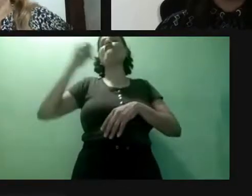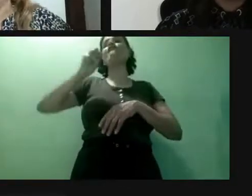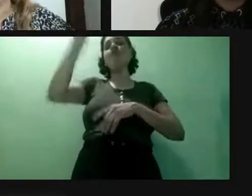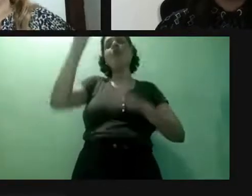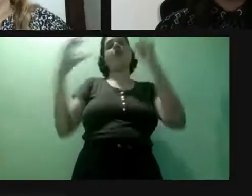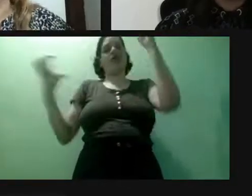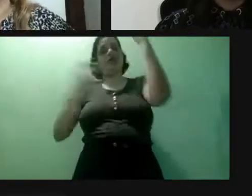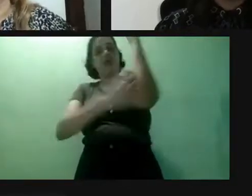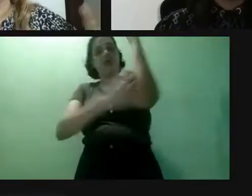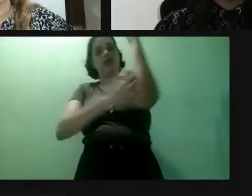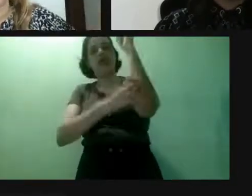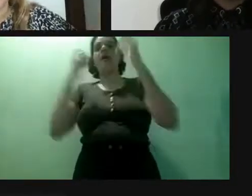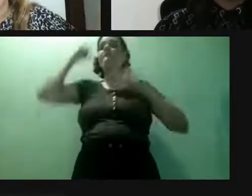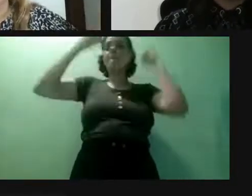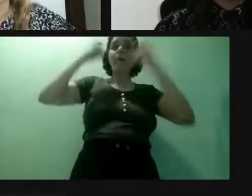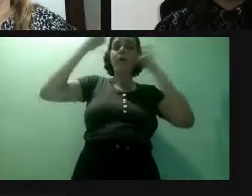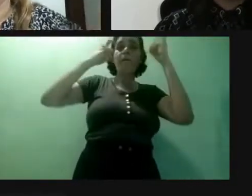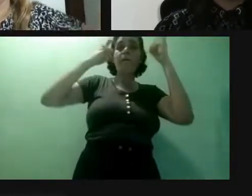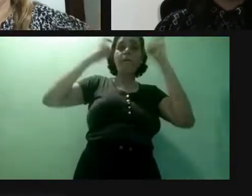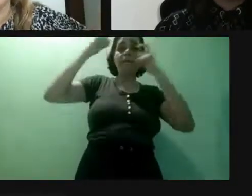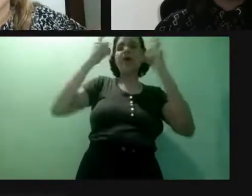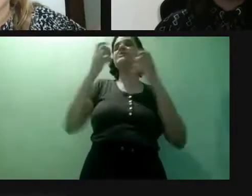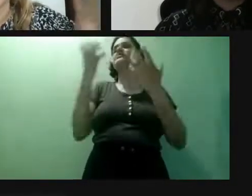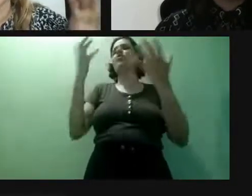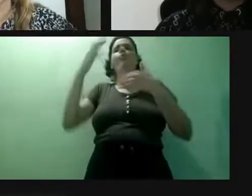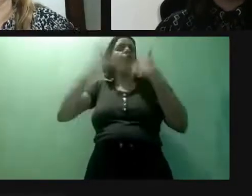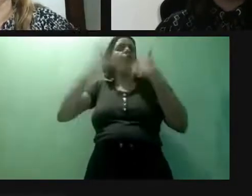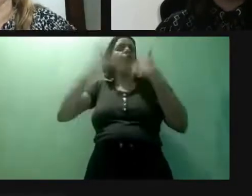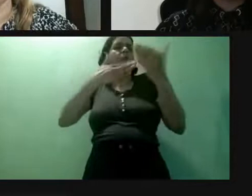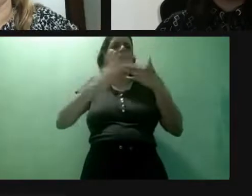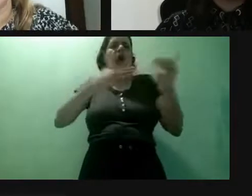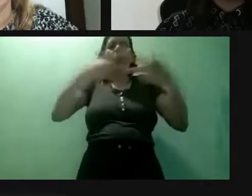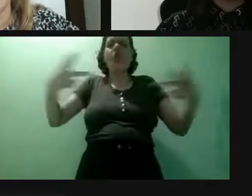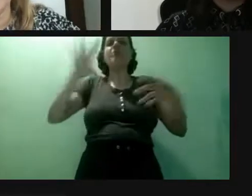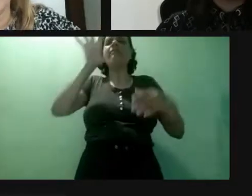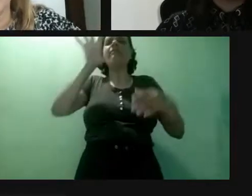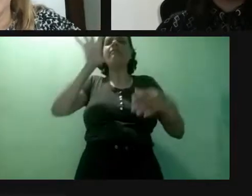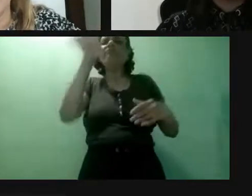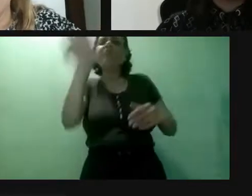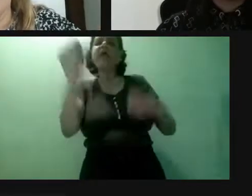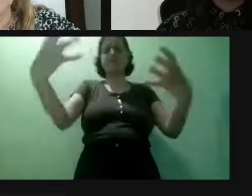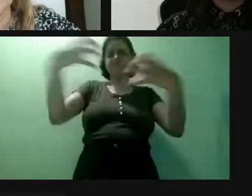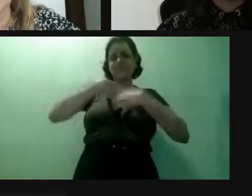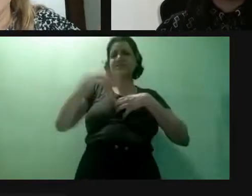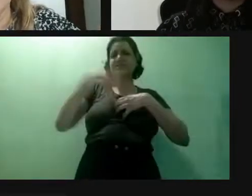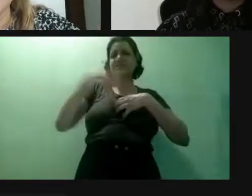eu sempre me preocupo, é isso. Eu toquei, né? Então isso significa que ali pode ter,